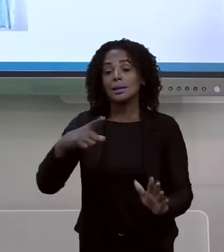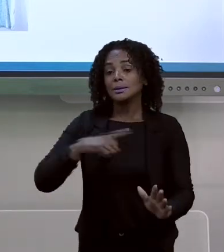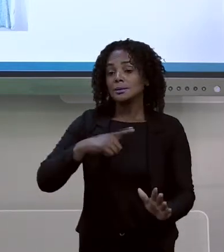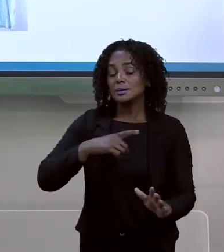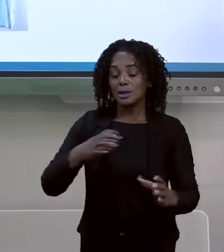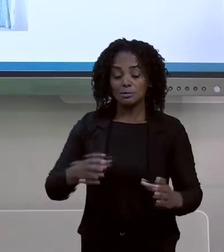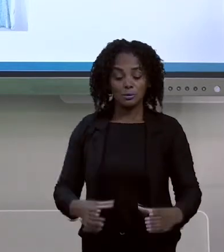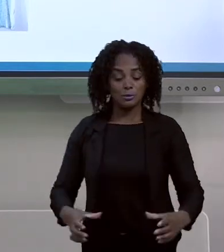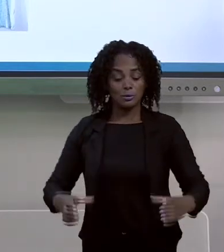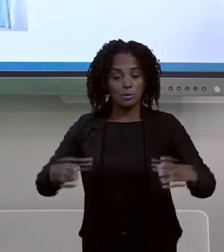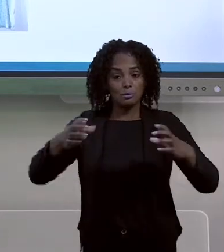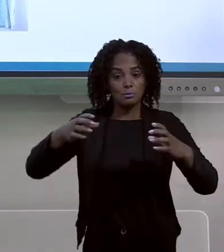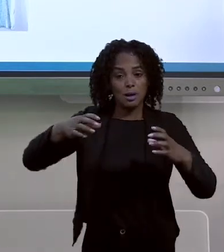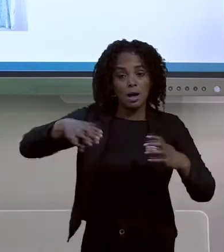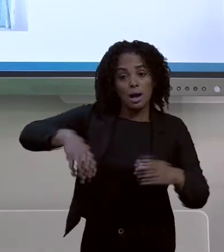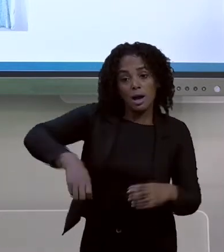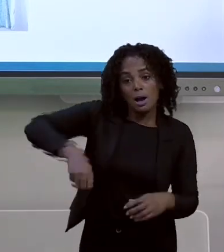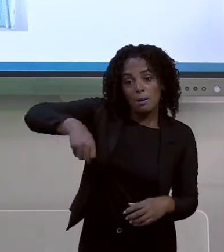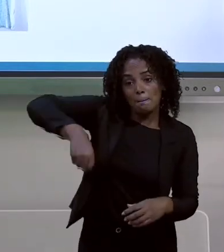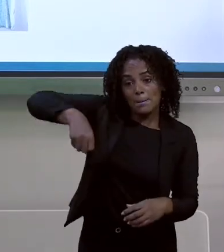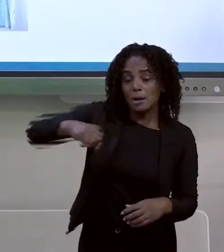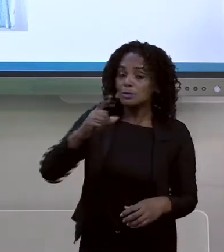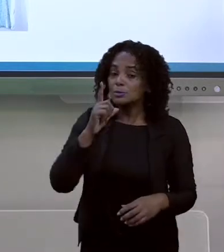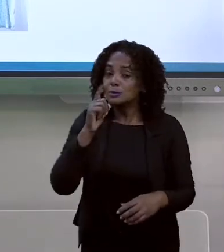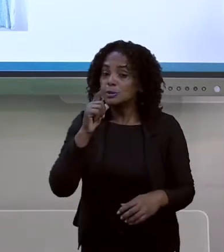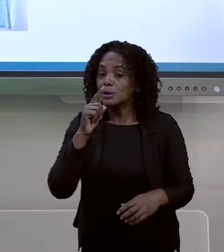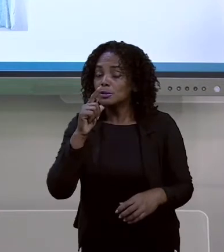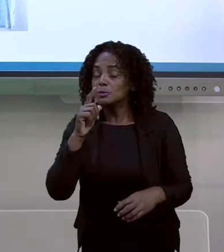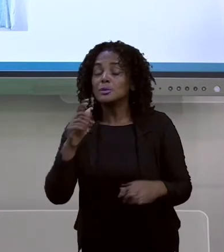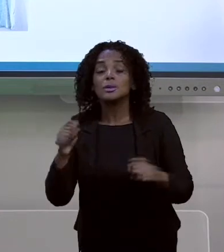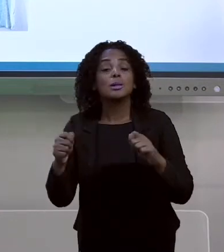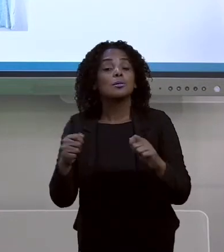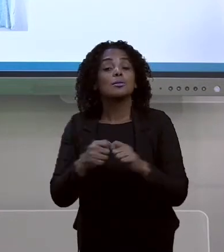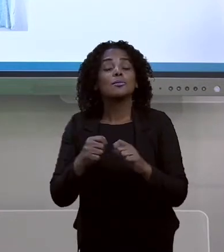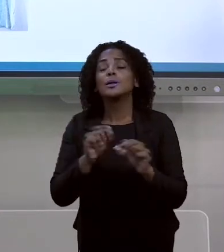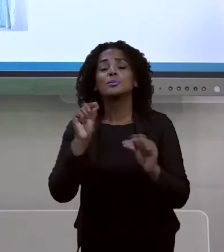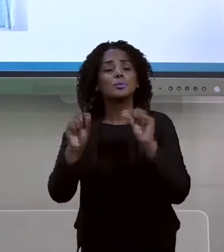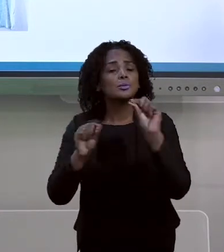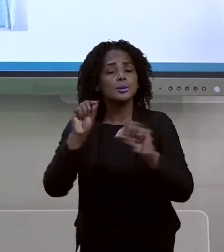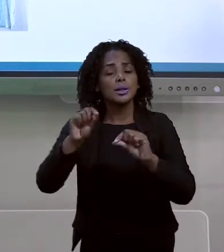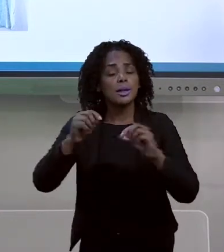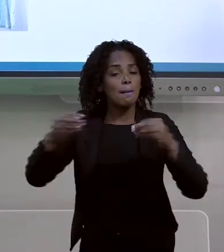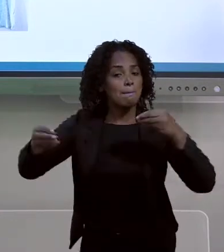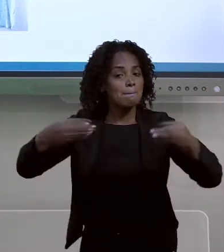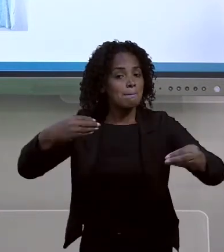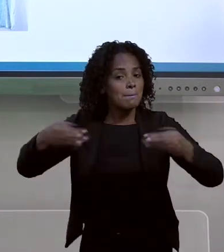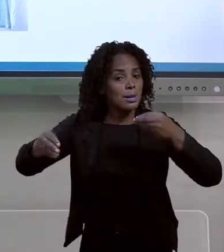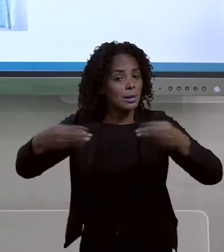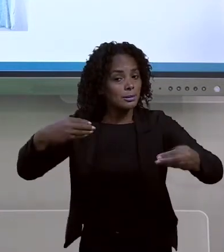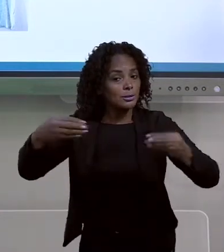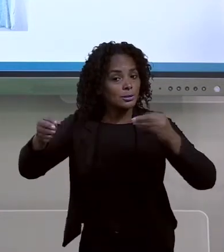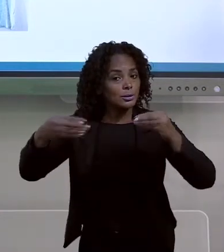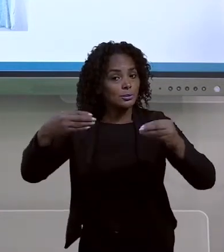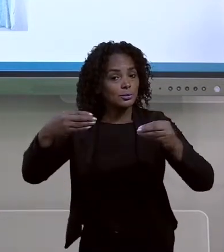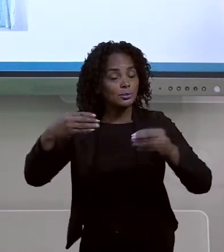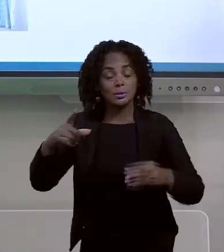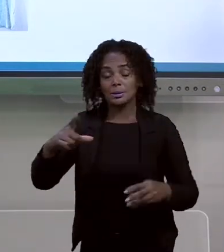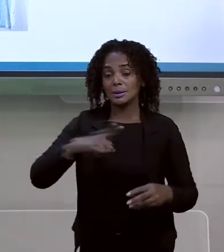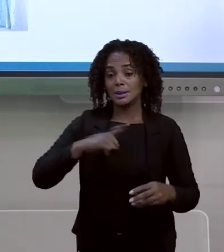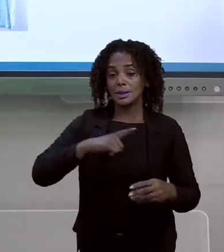temos o balde, que é um objeto feito do material plástico. Temos